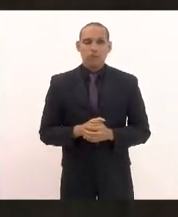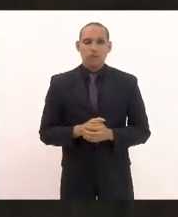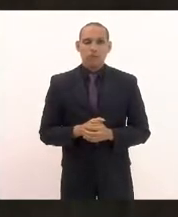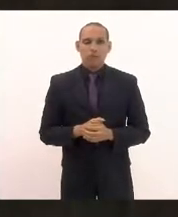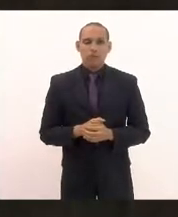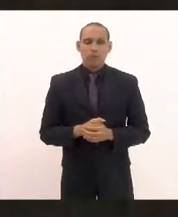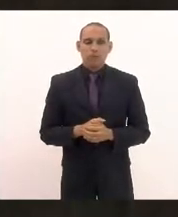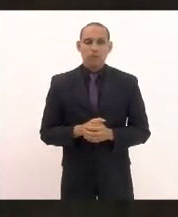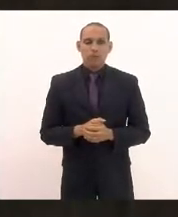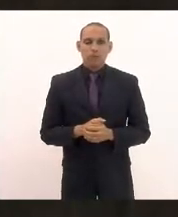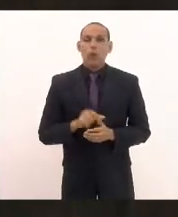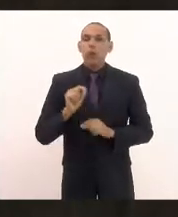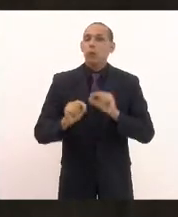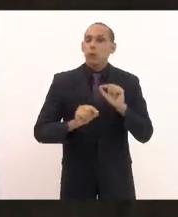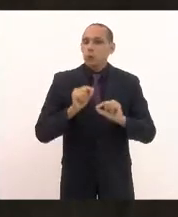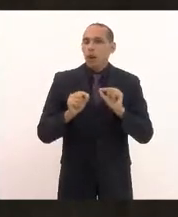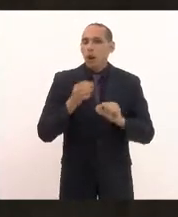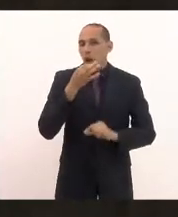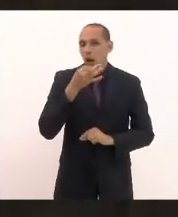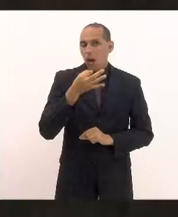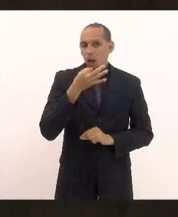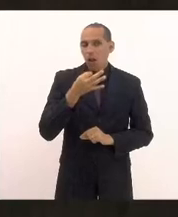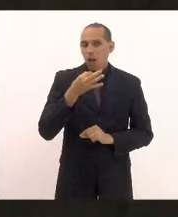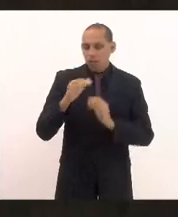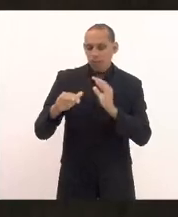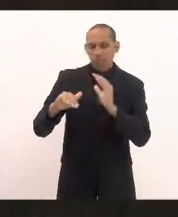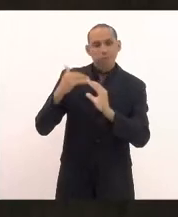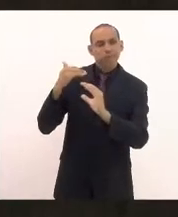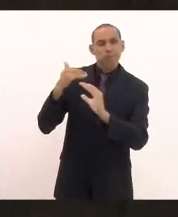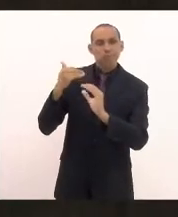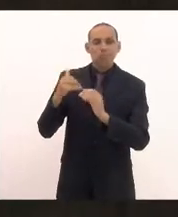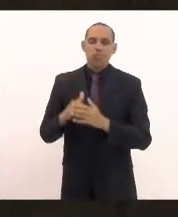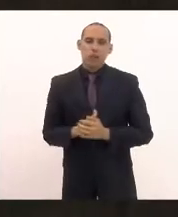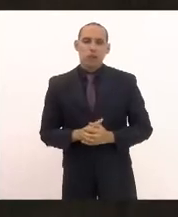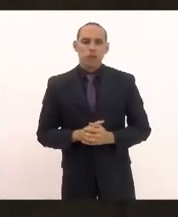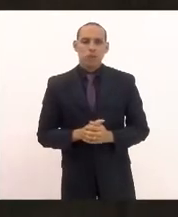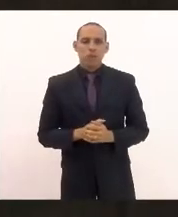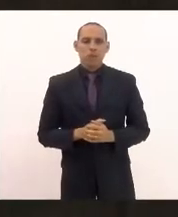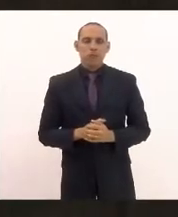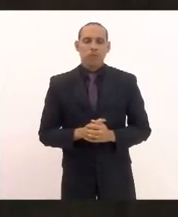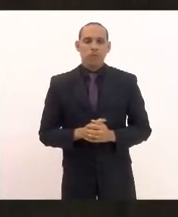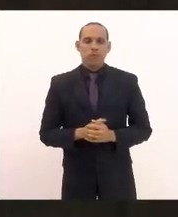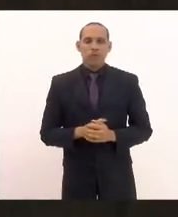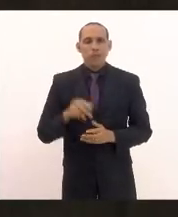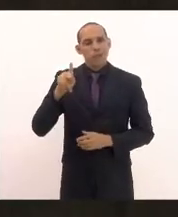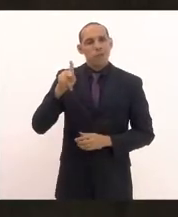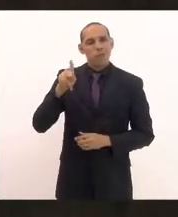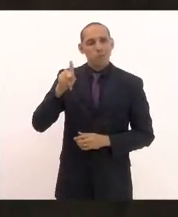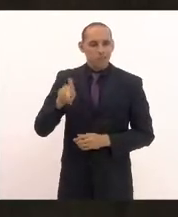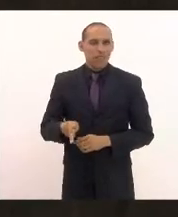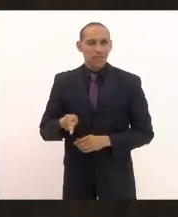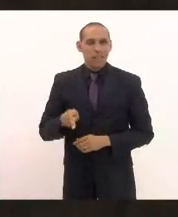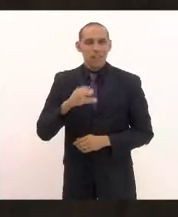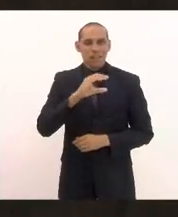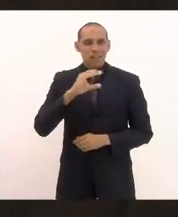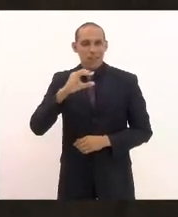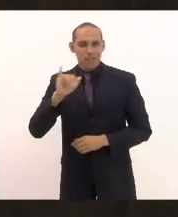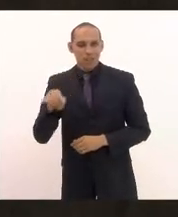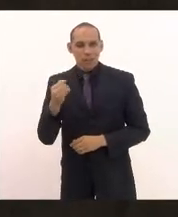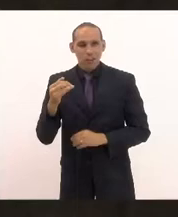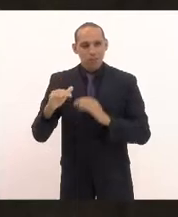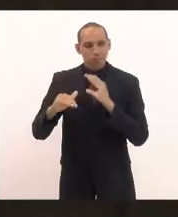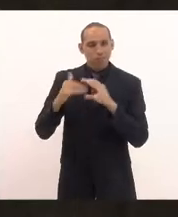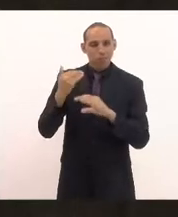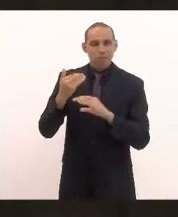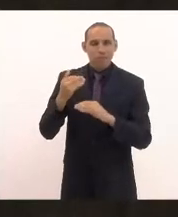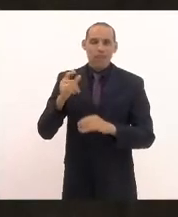o parecer encaminhado pelo presidente da CCJ,